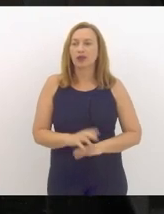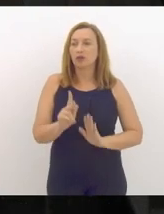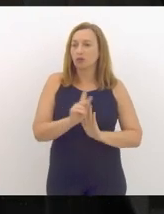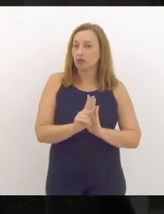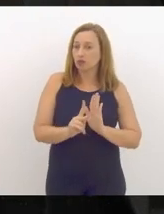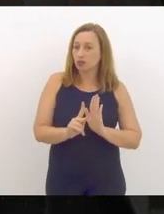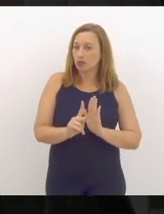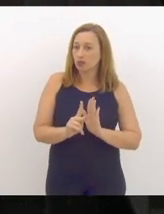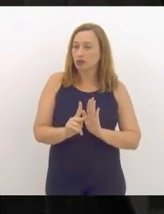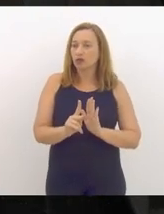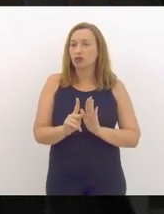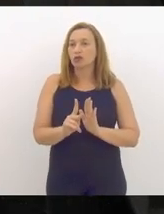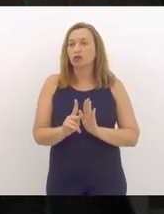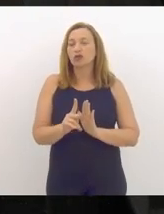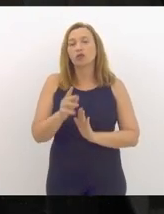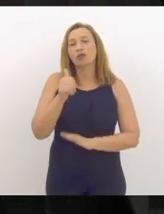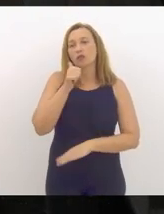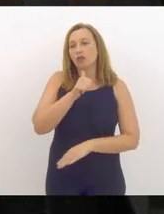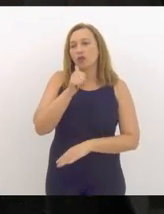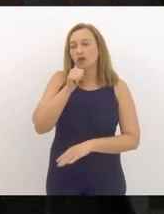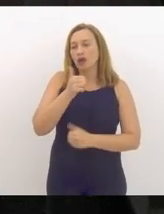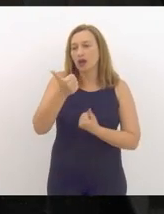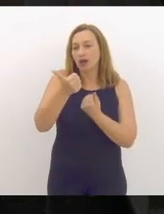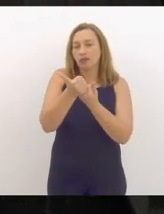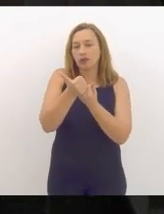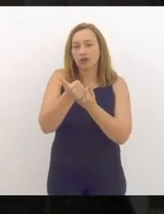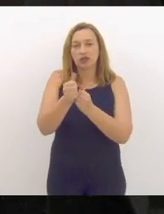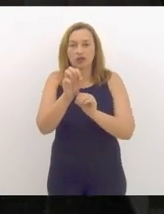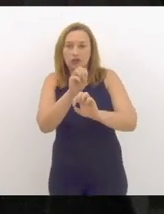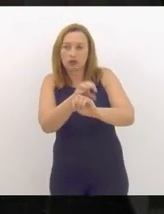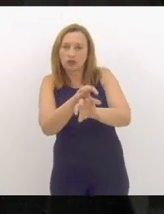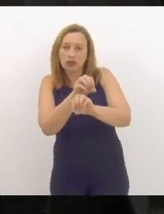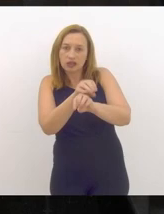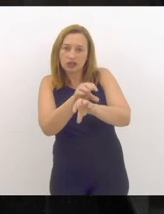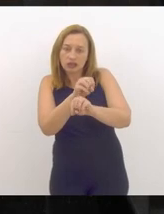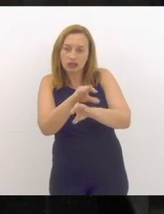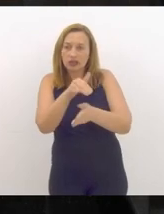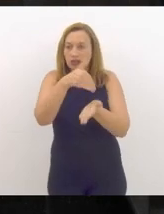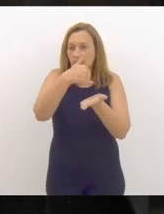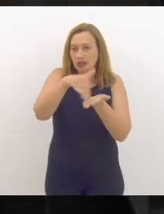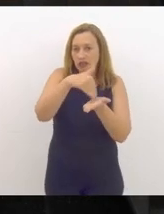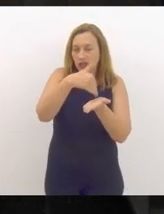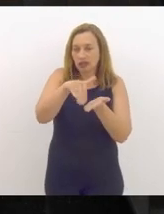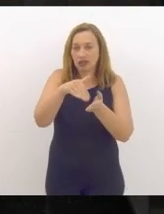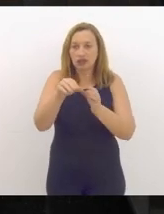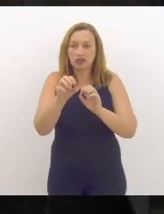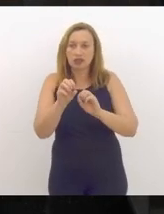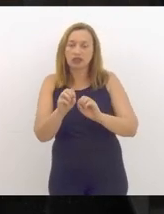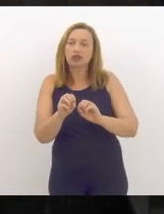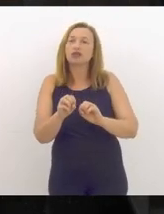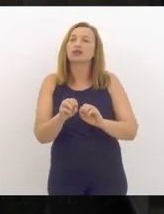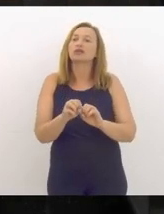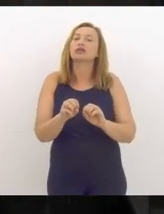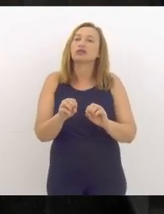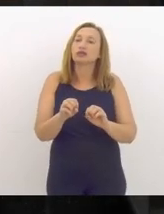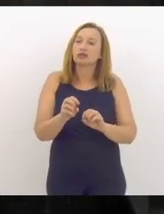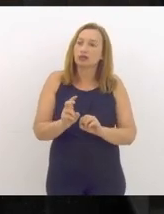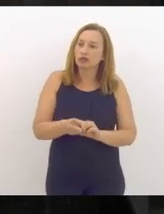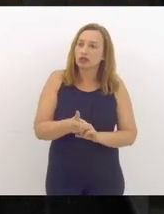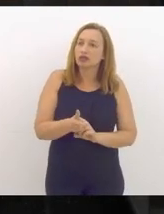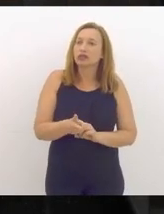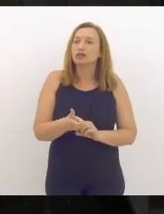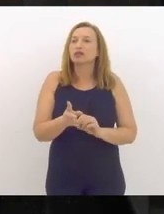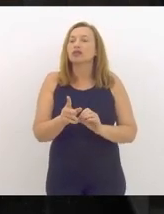um programa chamado Mulheres Apoiando a Educação, com a Secretaria de Educação ainda, o